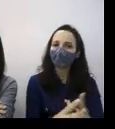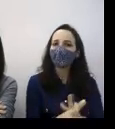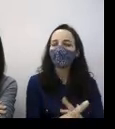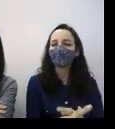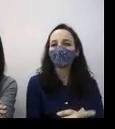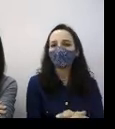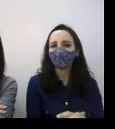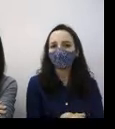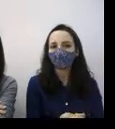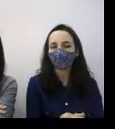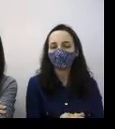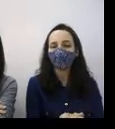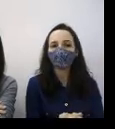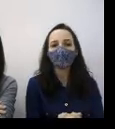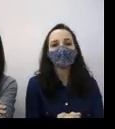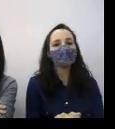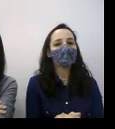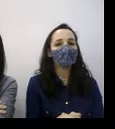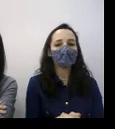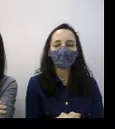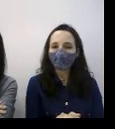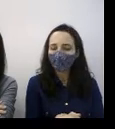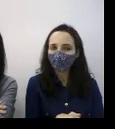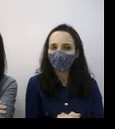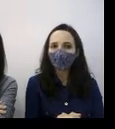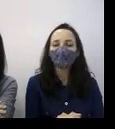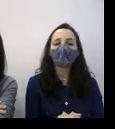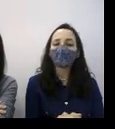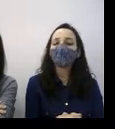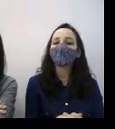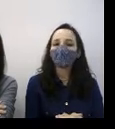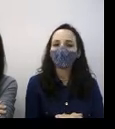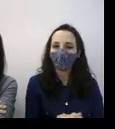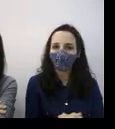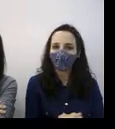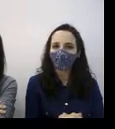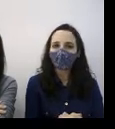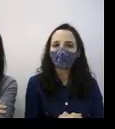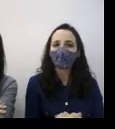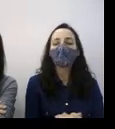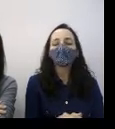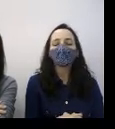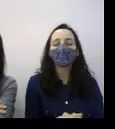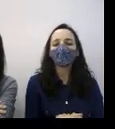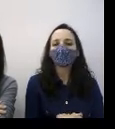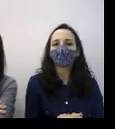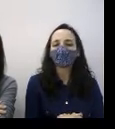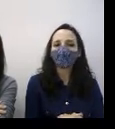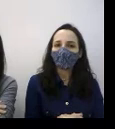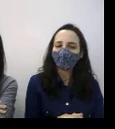ficando mergulhado nesse processo de luto e não elaboração. Então, também viram sintomas, né? Na